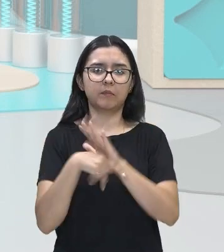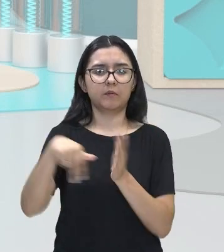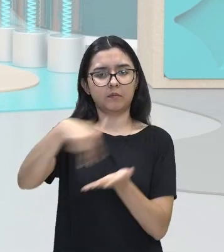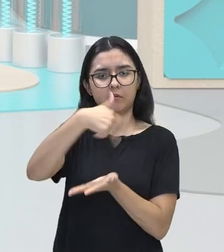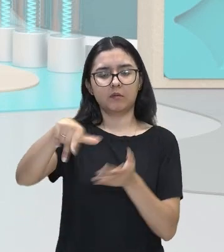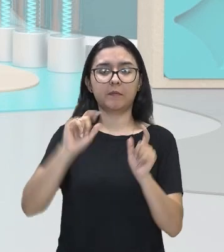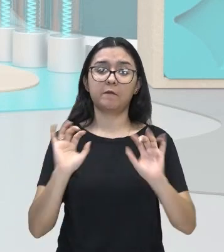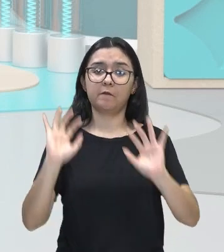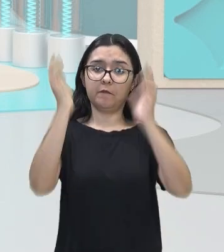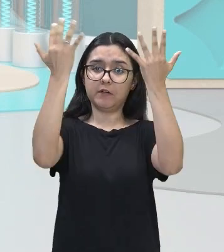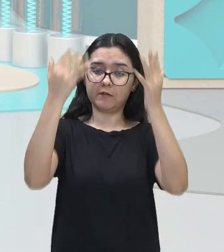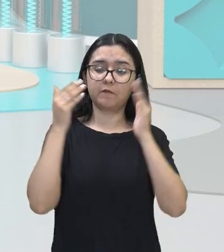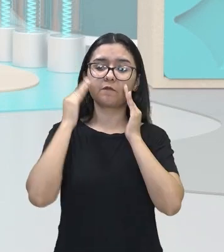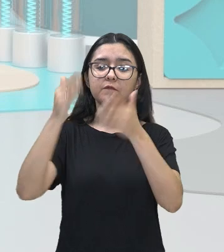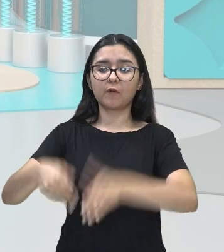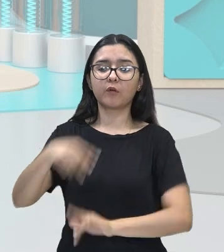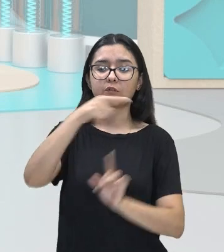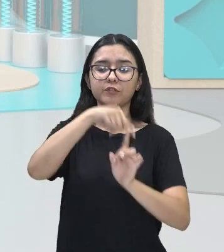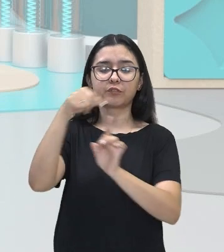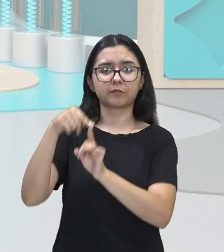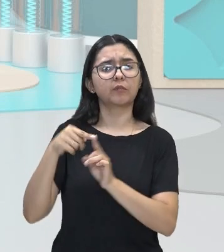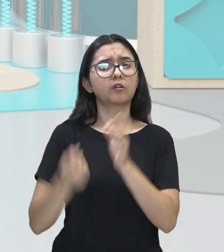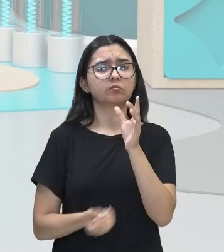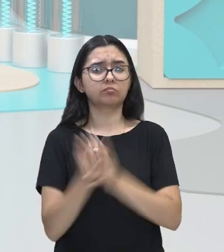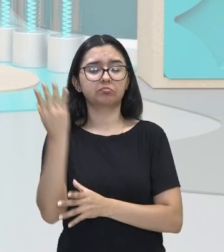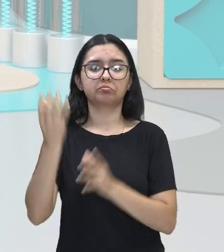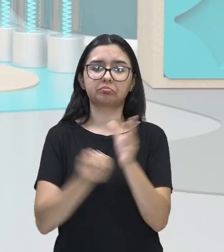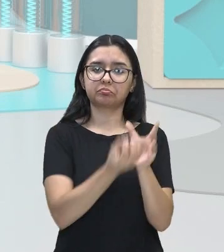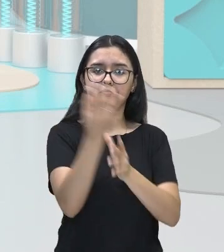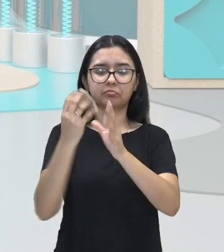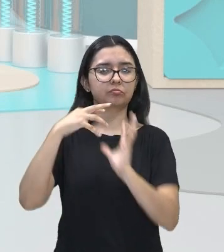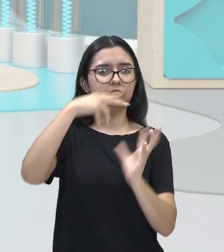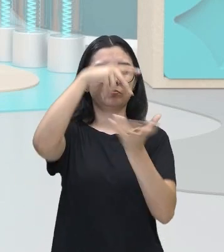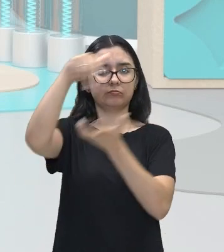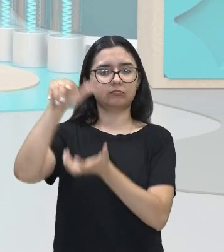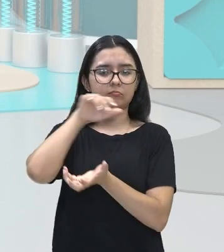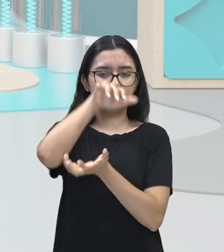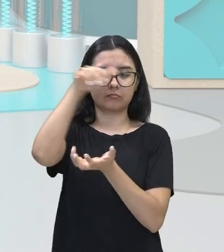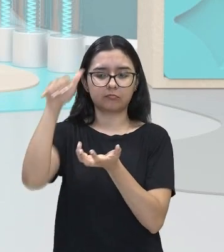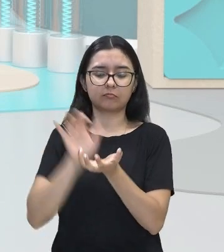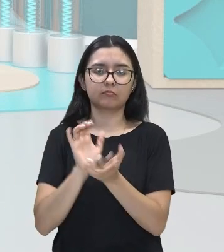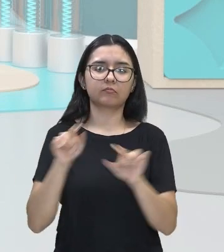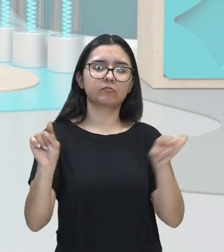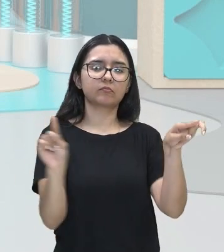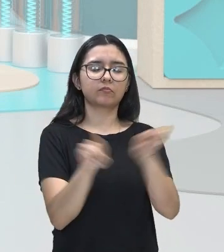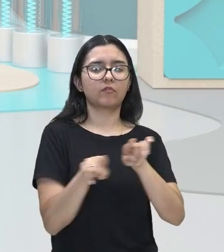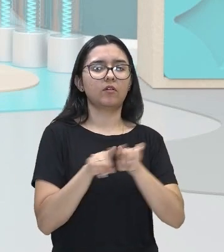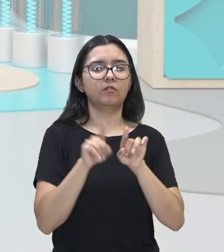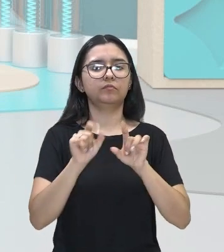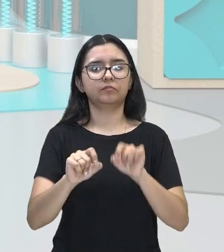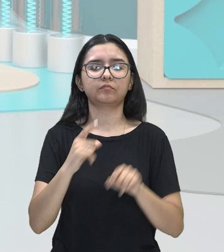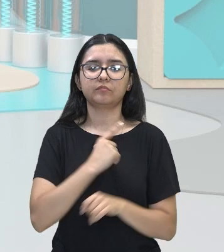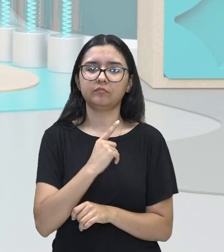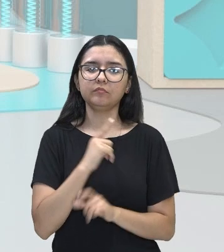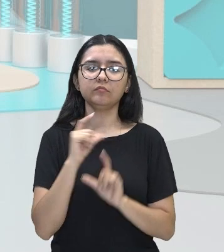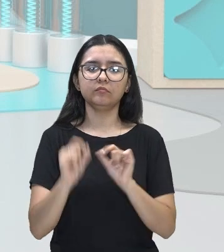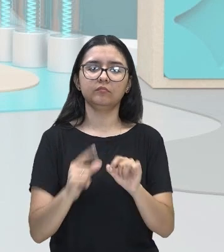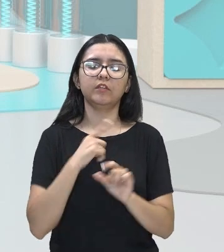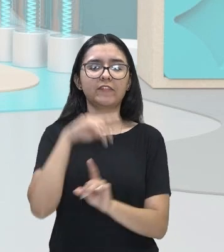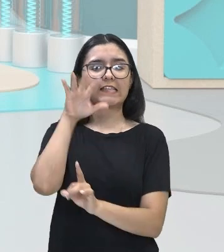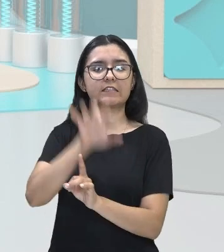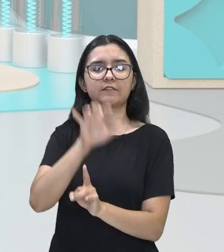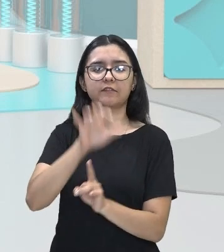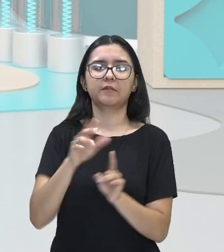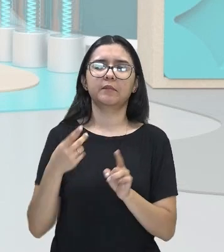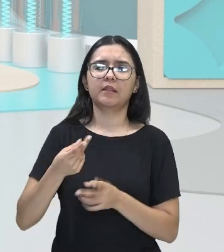dedicados ao estilo que foram surgindo aí em todo o mundo. Então, além de ter sofrido essas influências